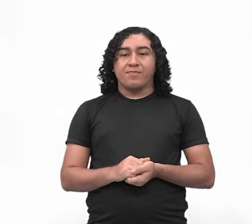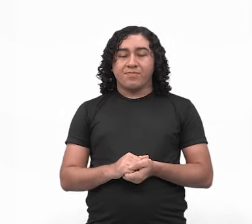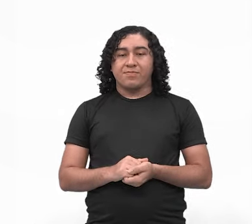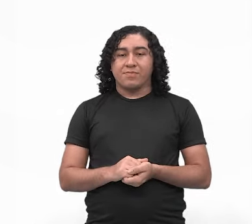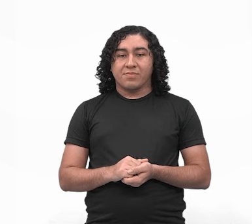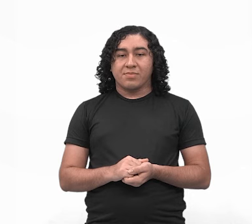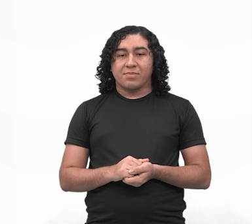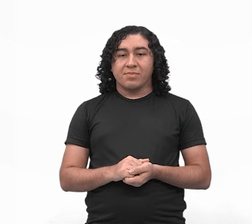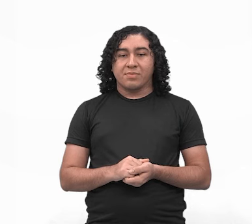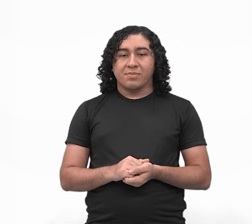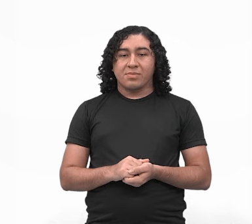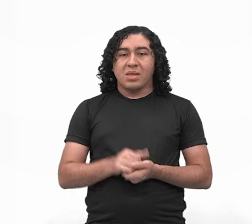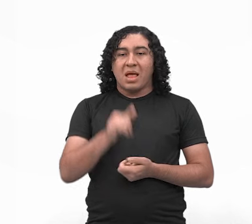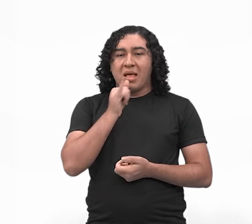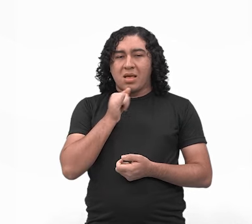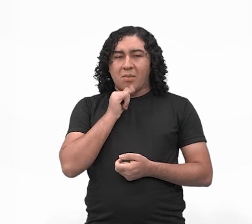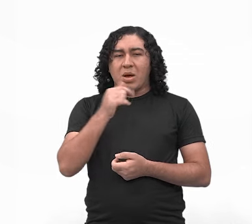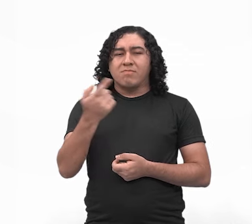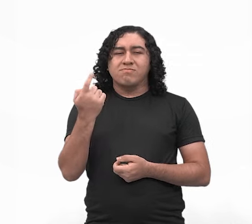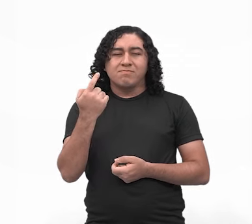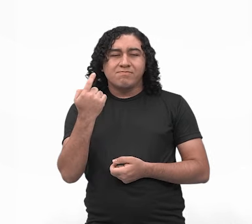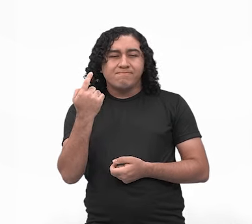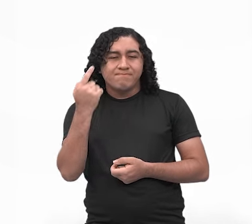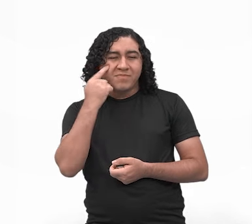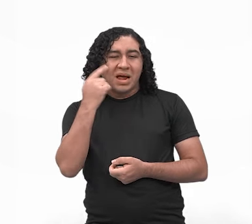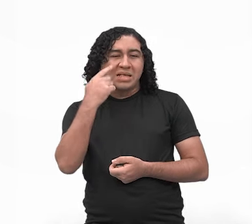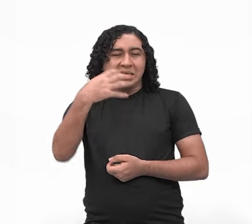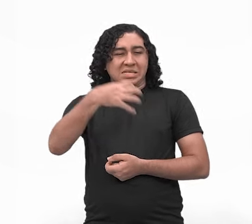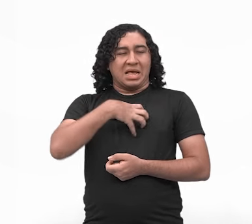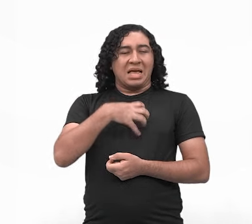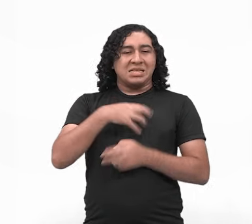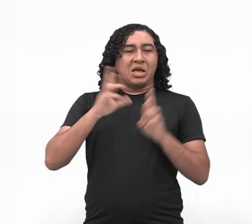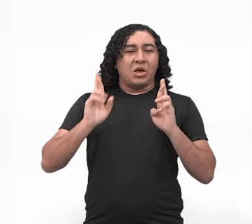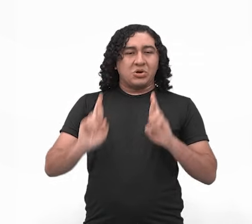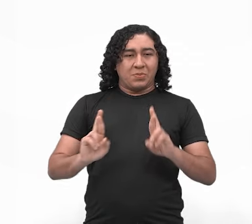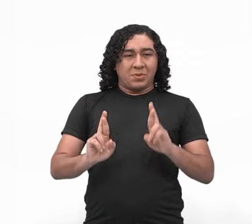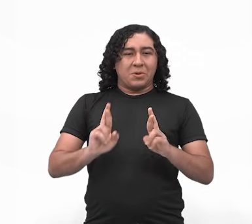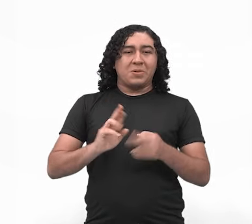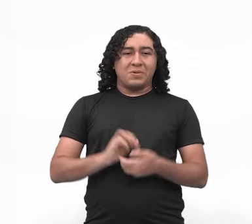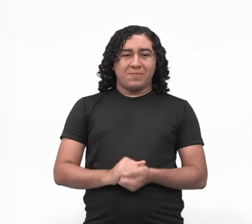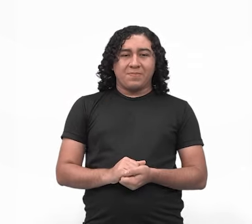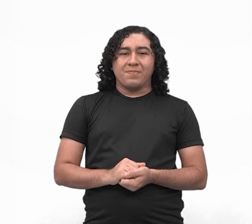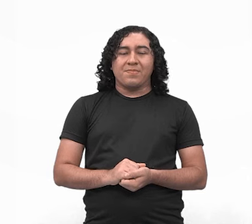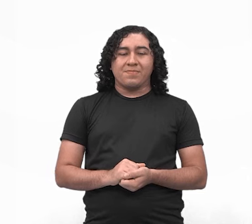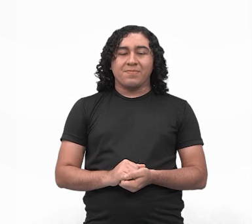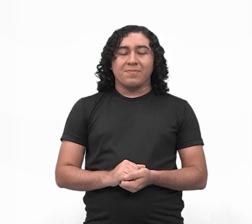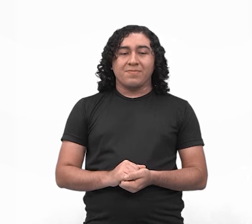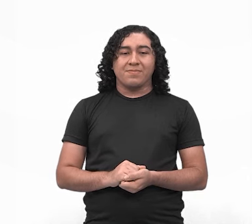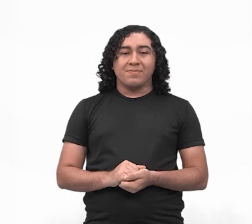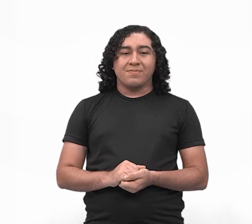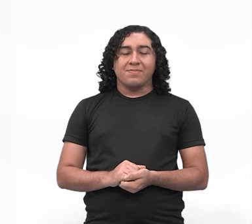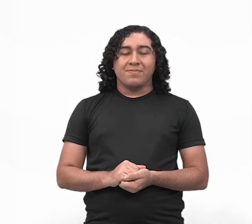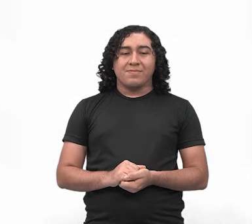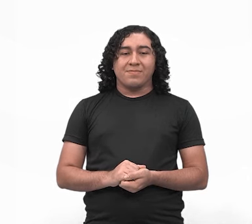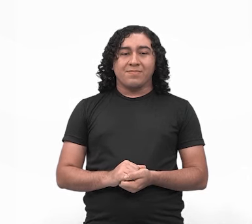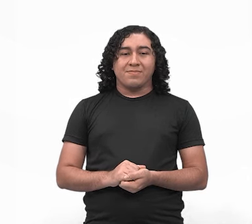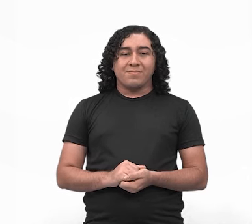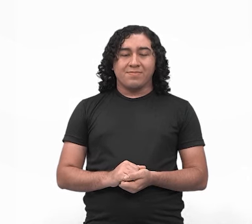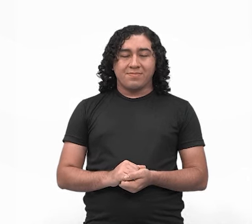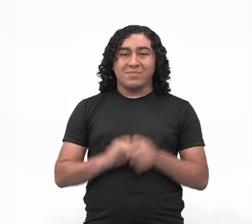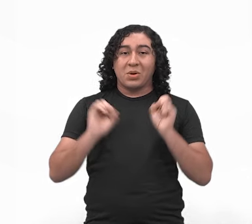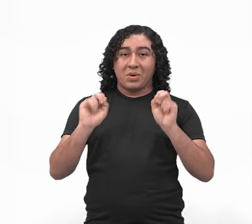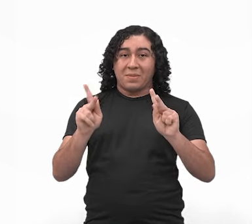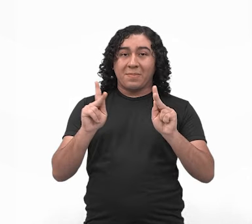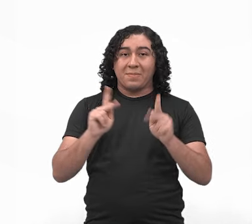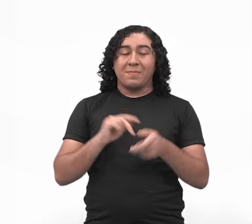ter esperança, certo? Que ele vai fazer essa obra que envolve o quê? Ter esperança,